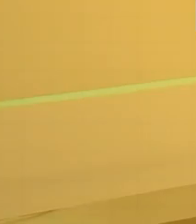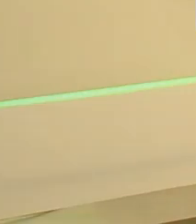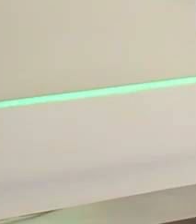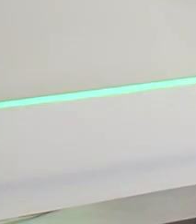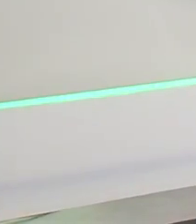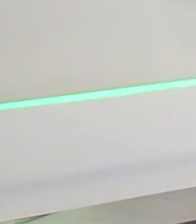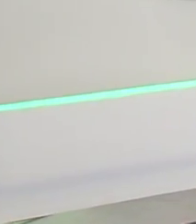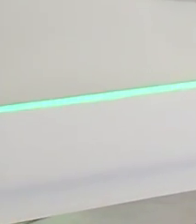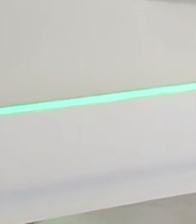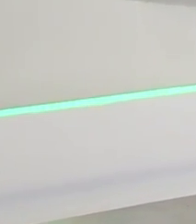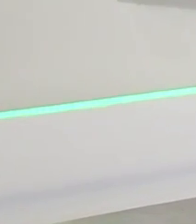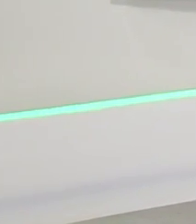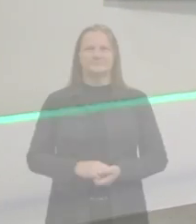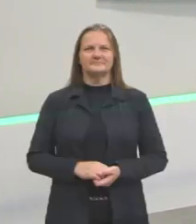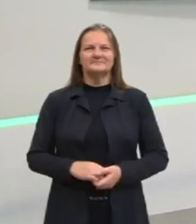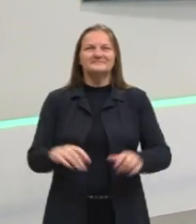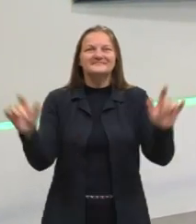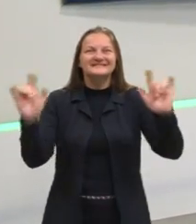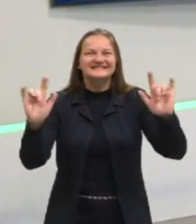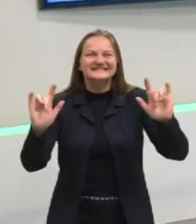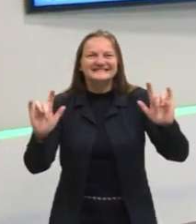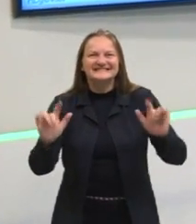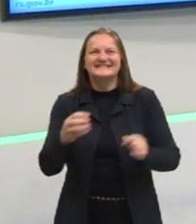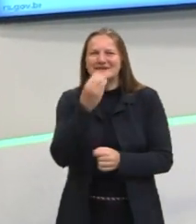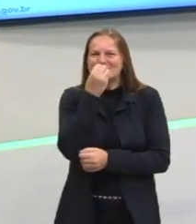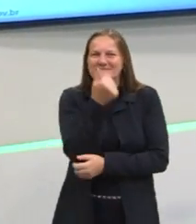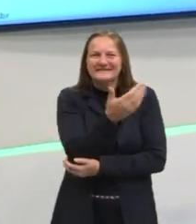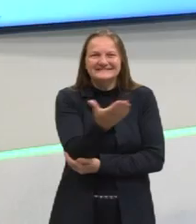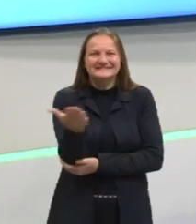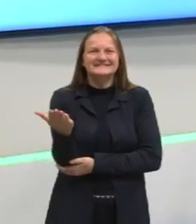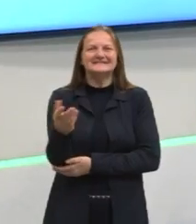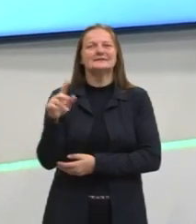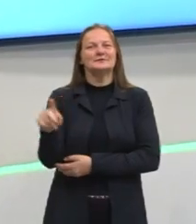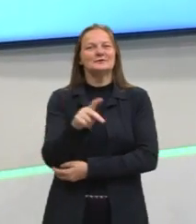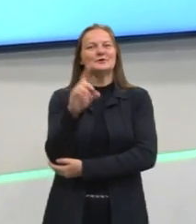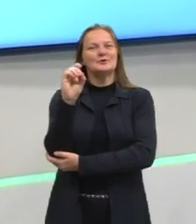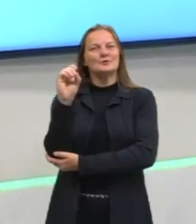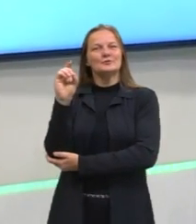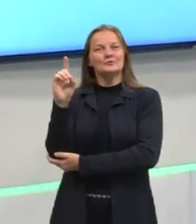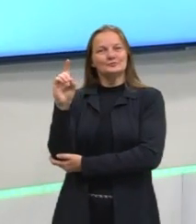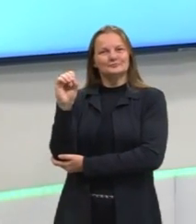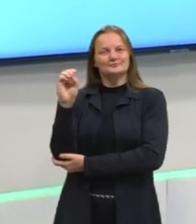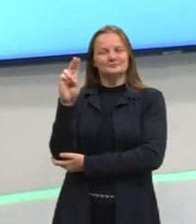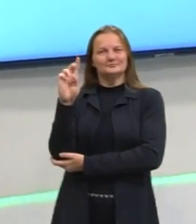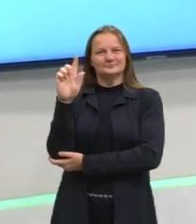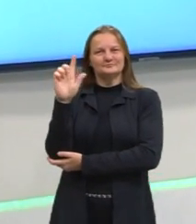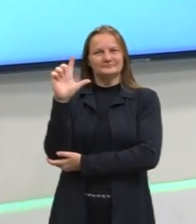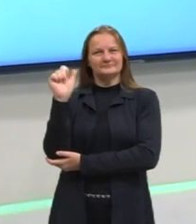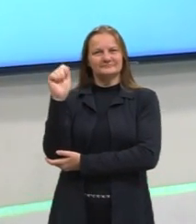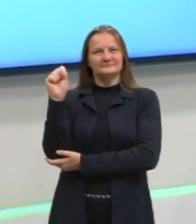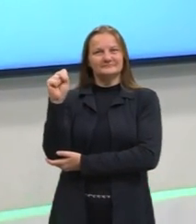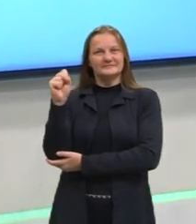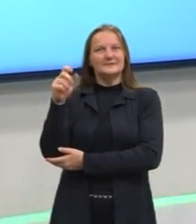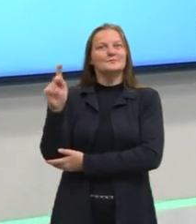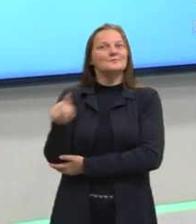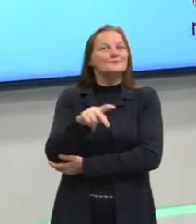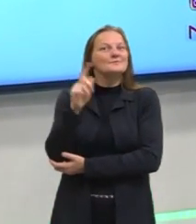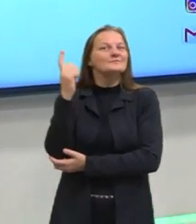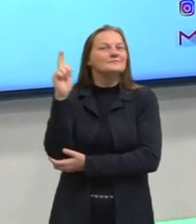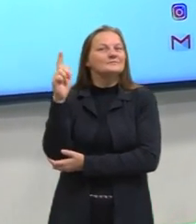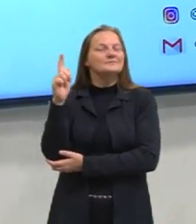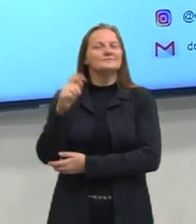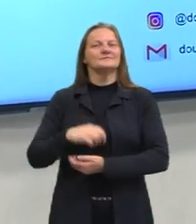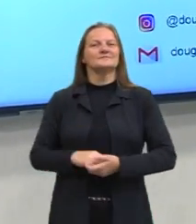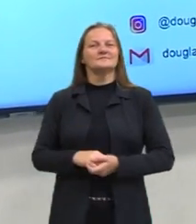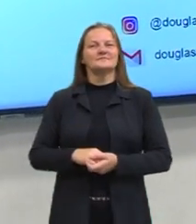E aí o Olá gurizada tudo bom professor Douglas professor de geografia do pré-enem certo